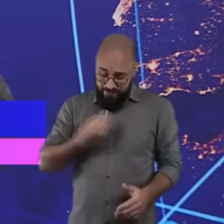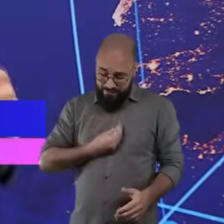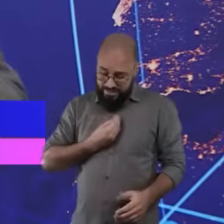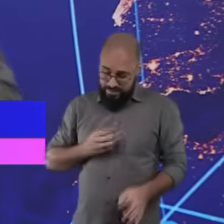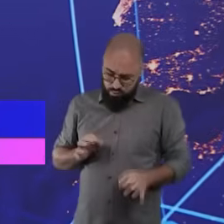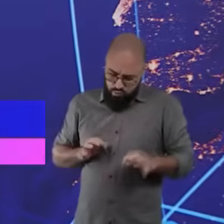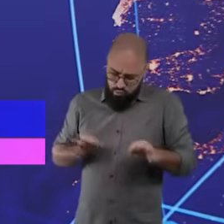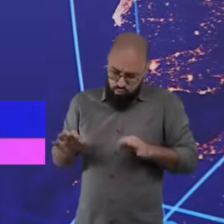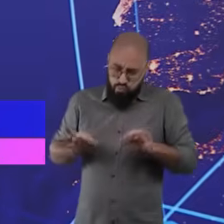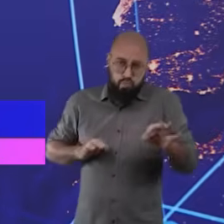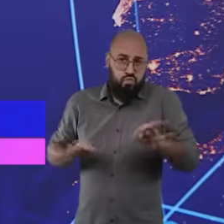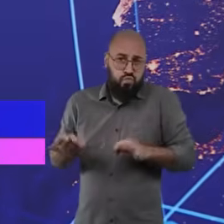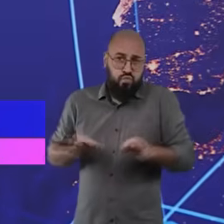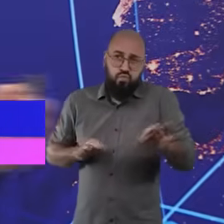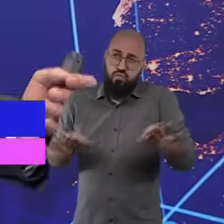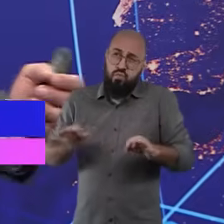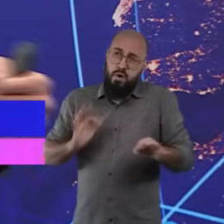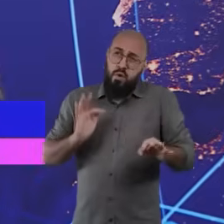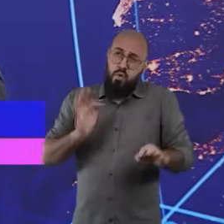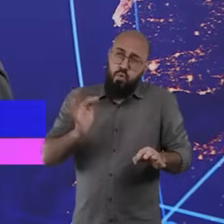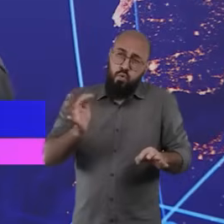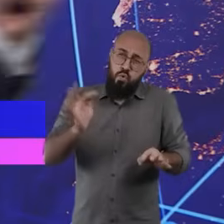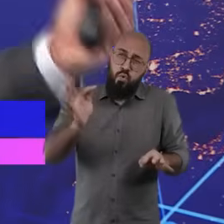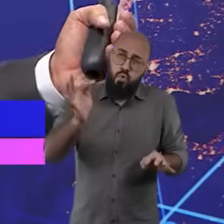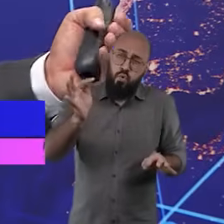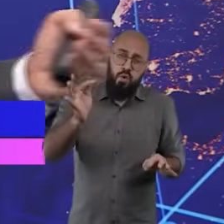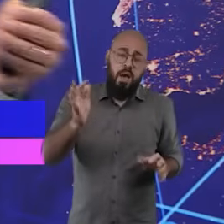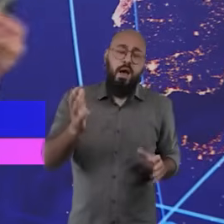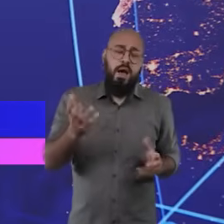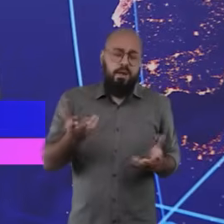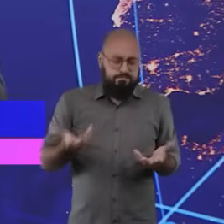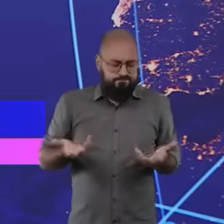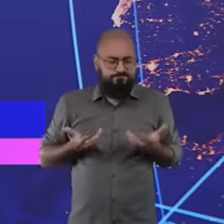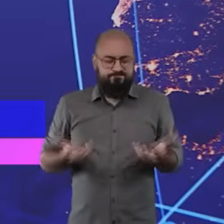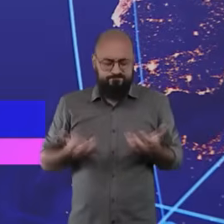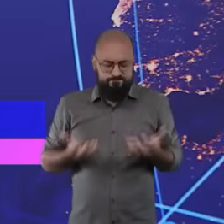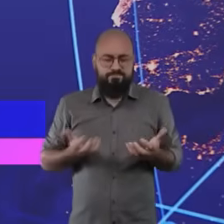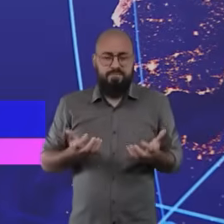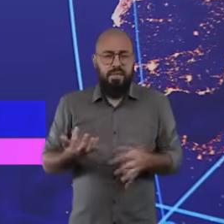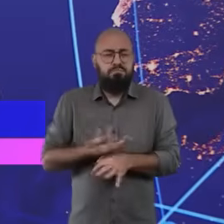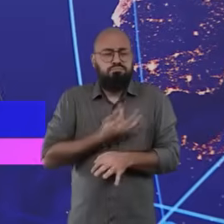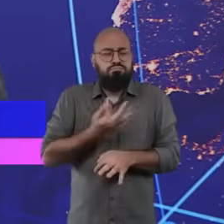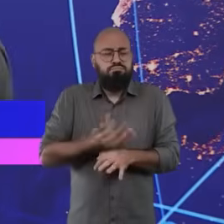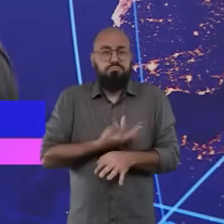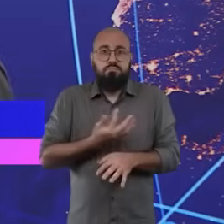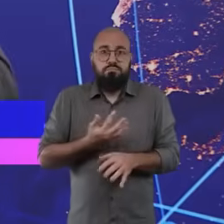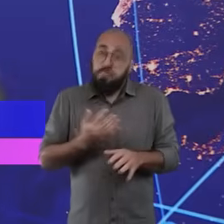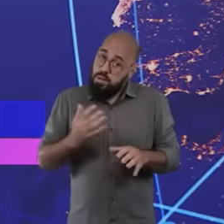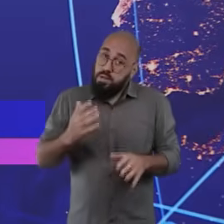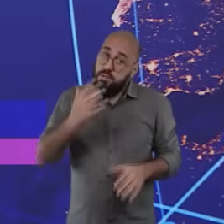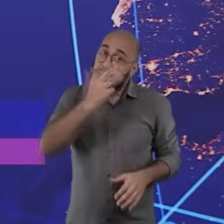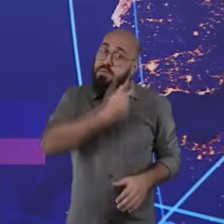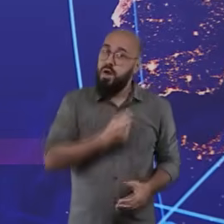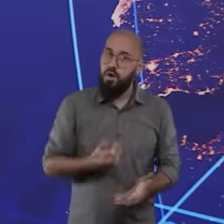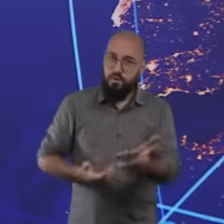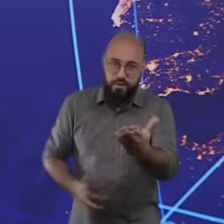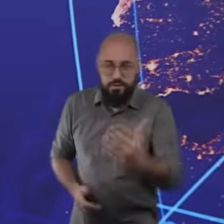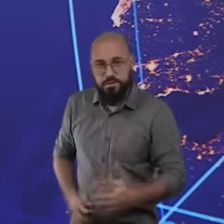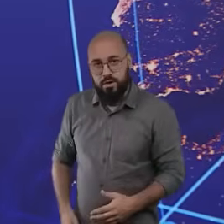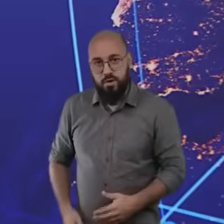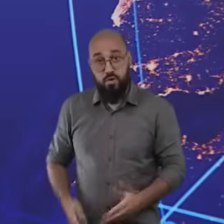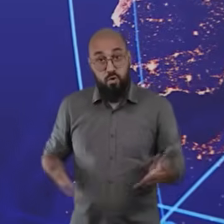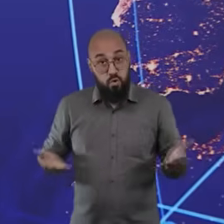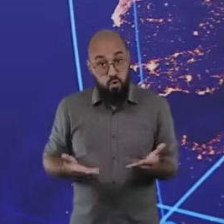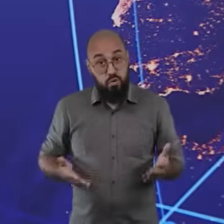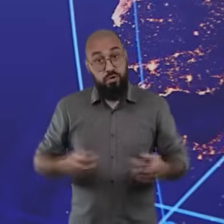Ele na eternidade. Não permita que o sacrifício de Cristo tenha sido em vão. Tome hoje uma